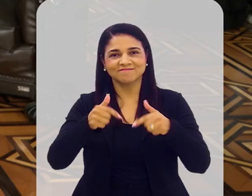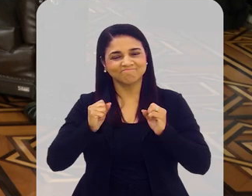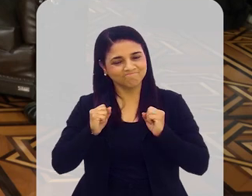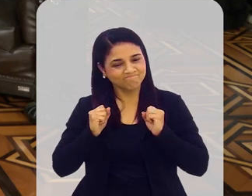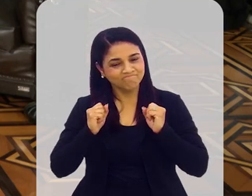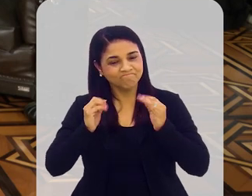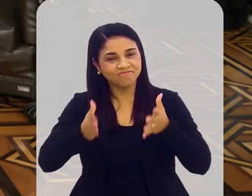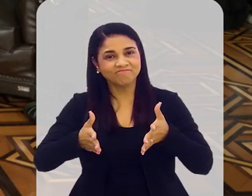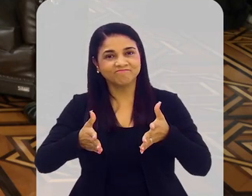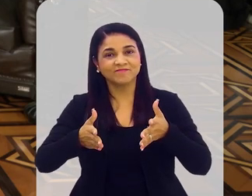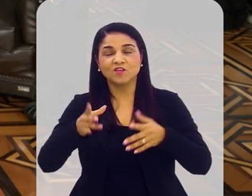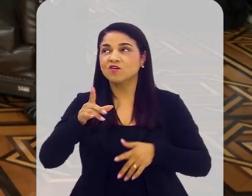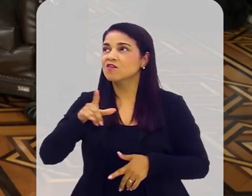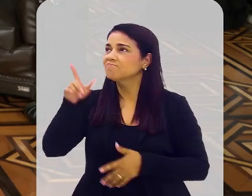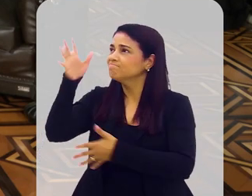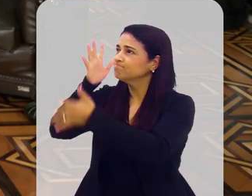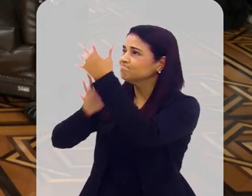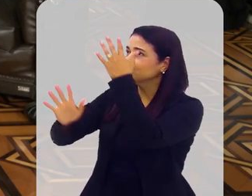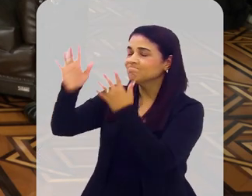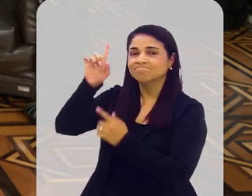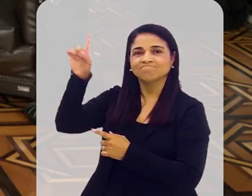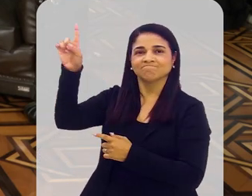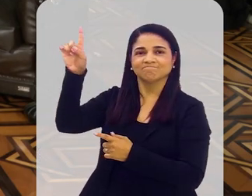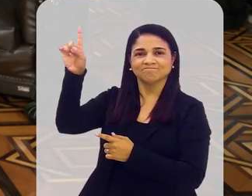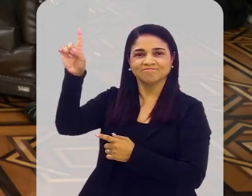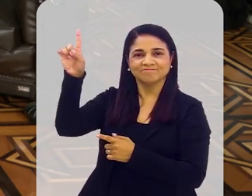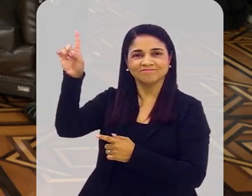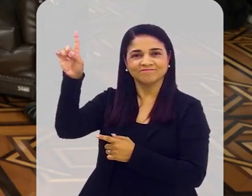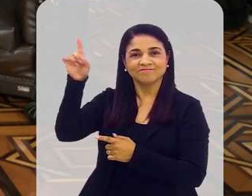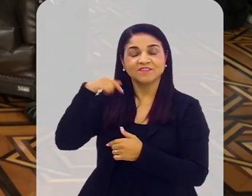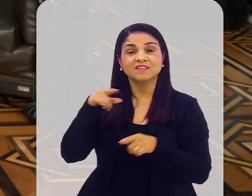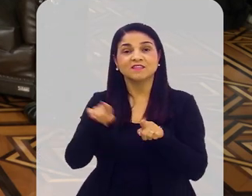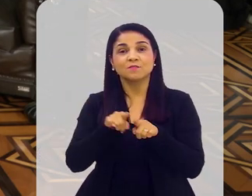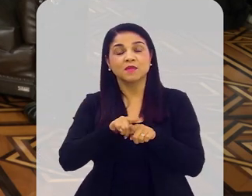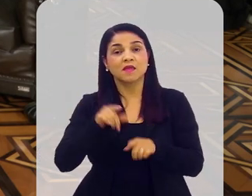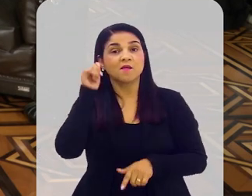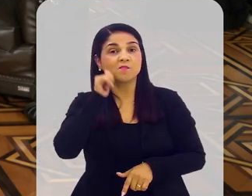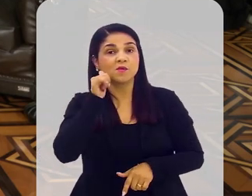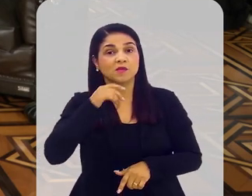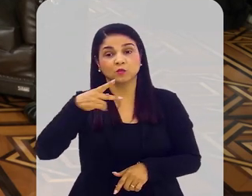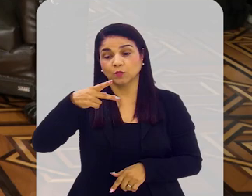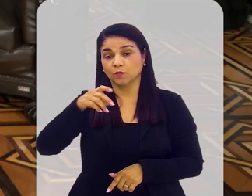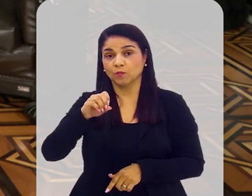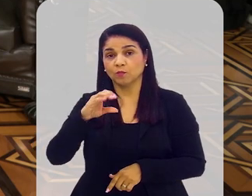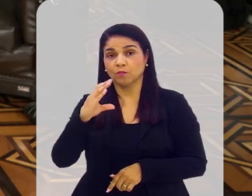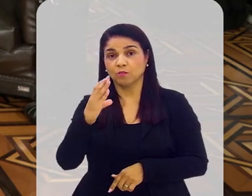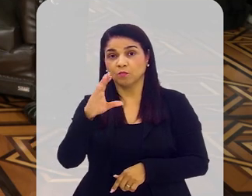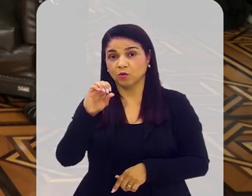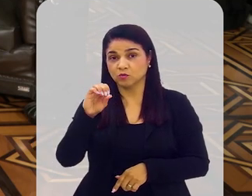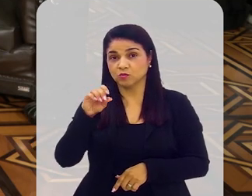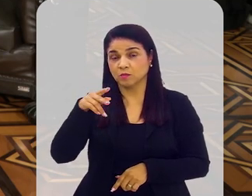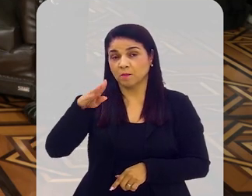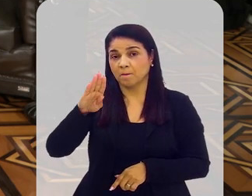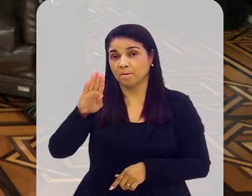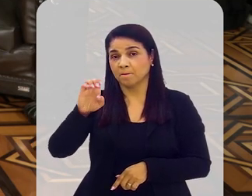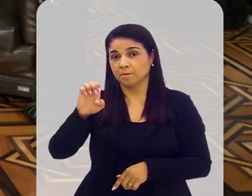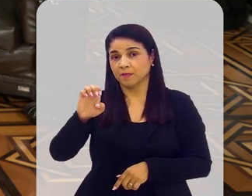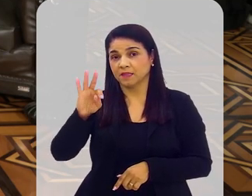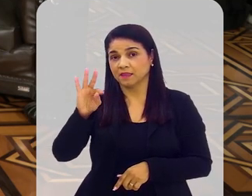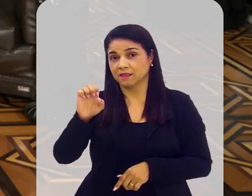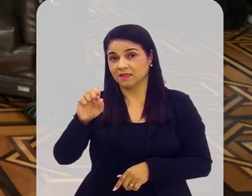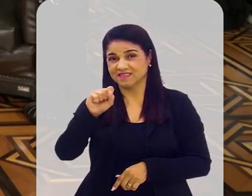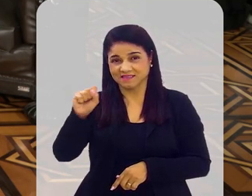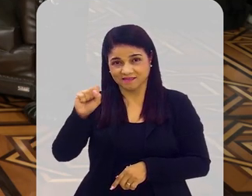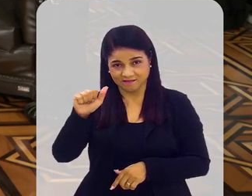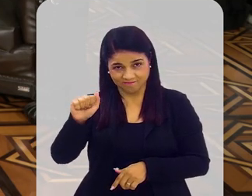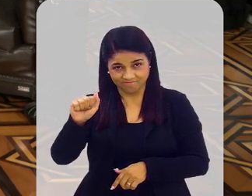atitudes. É ouvir a Deus. No outro programa, nós falamos também sobre aquela mulher do Poço de Betesda. Nós não vamos entrar dentro desse